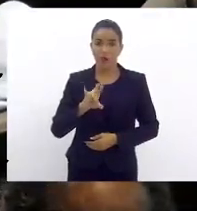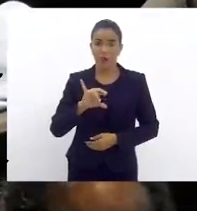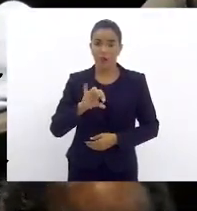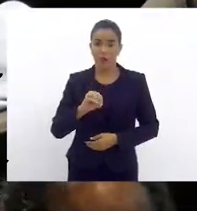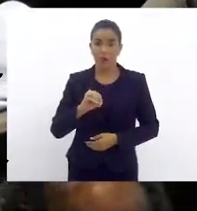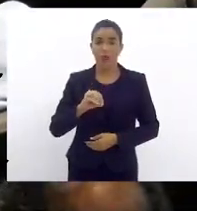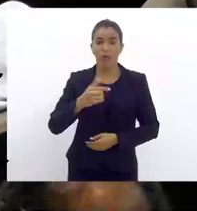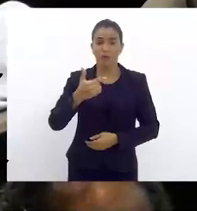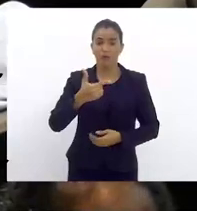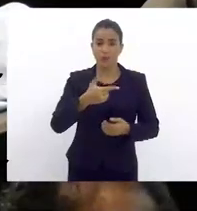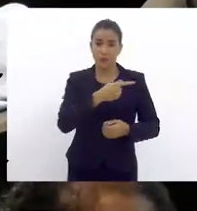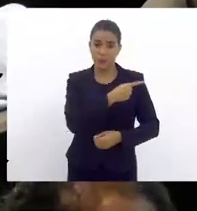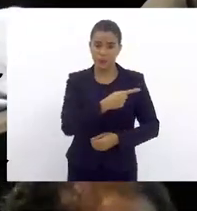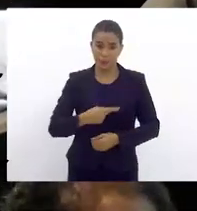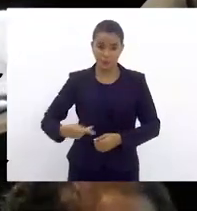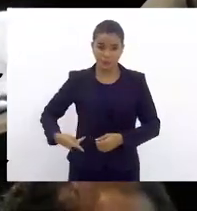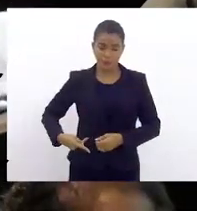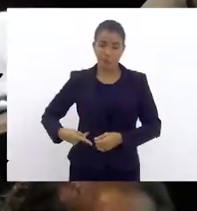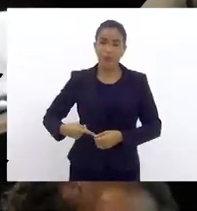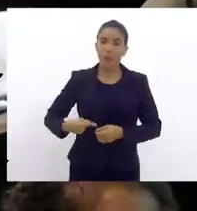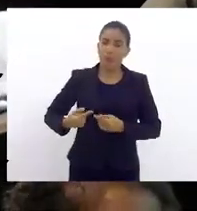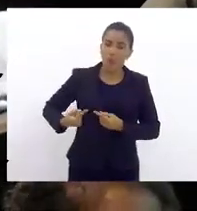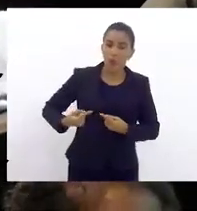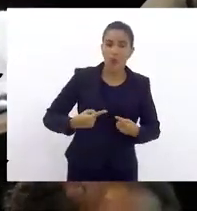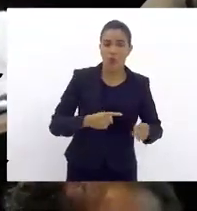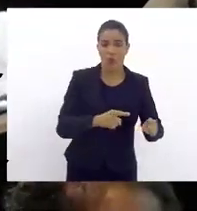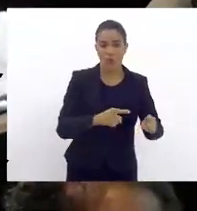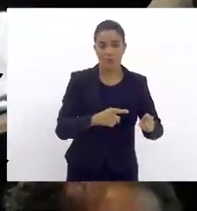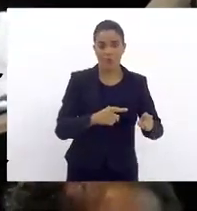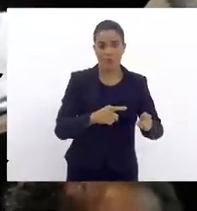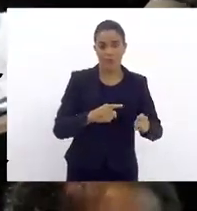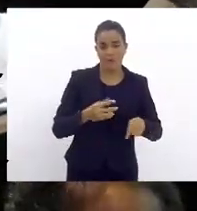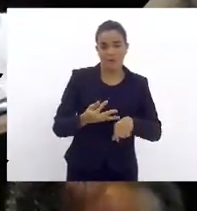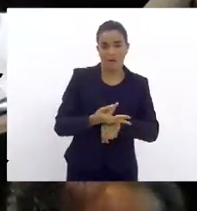e a vice-presidente da comissão de combate à intolerância